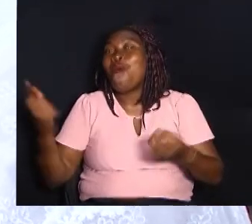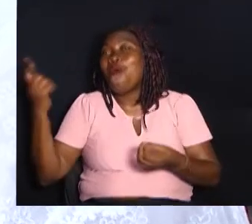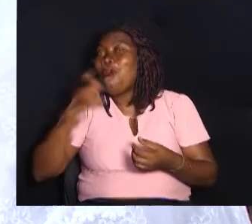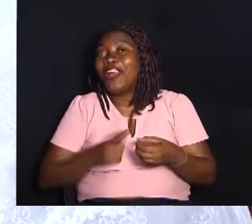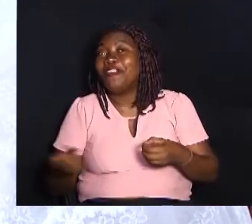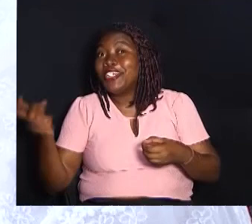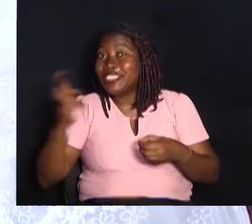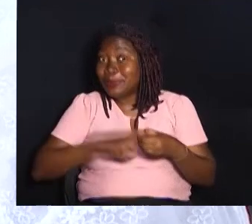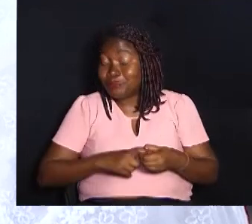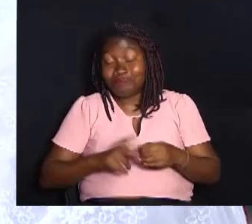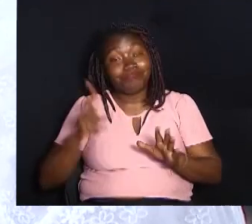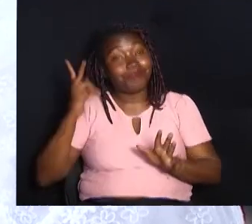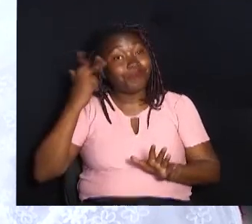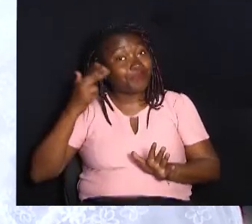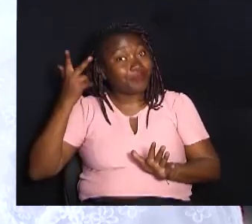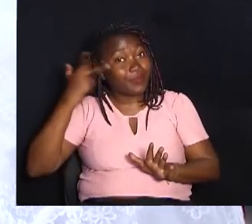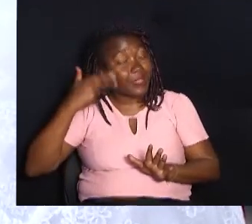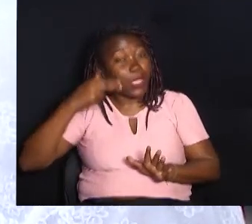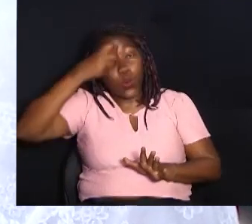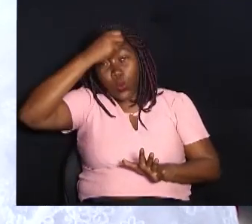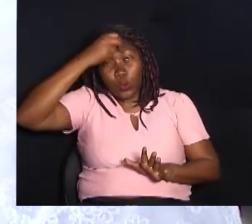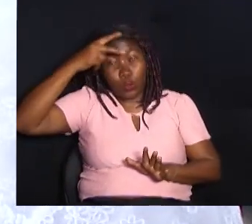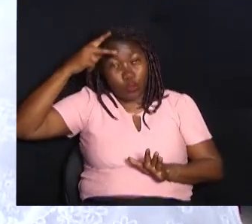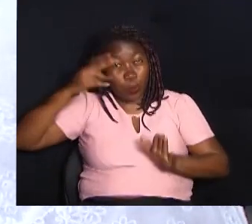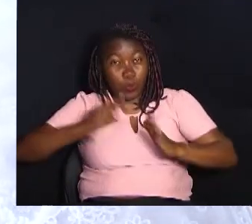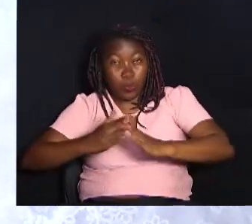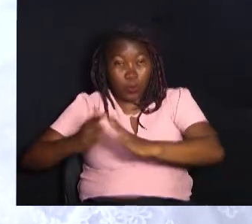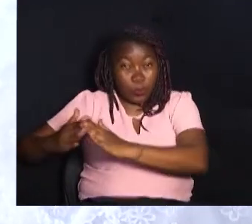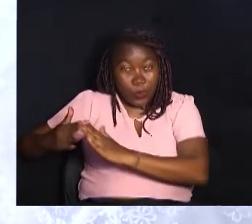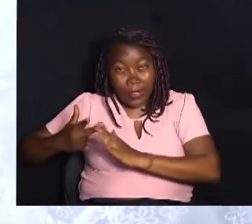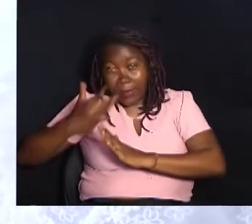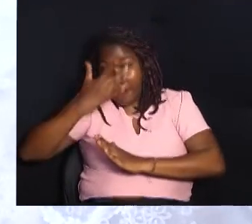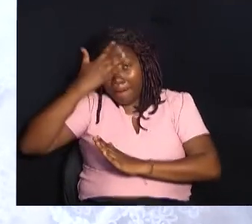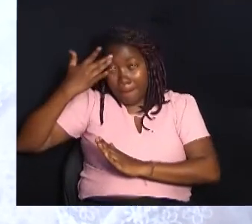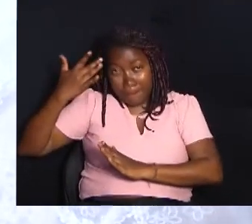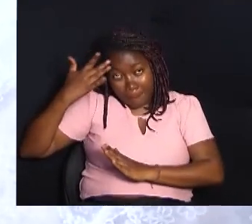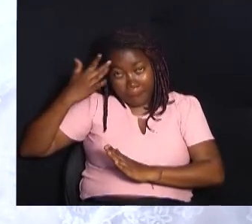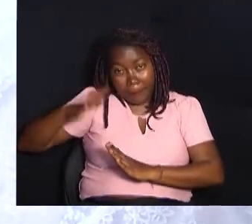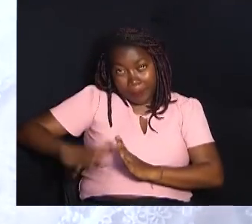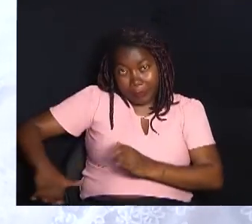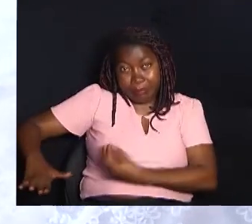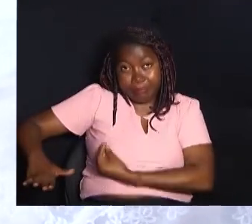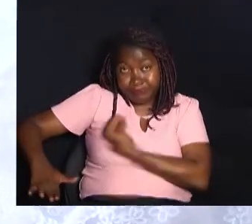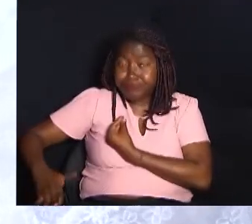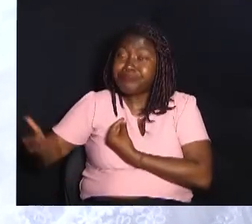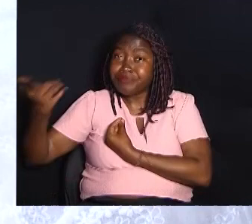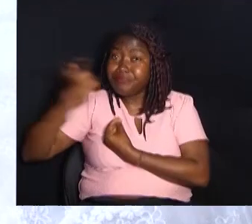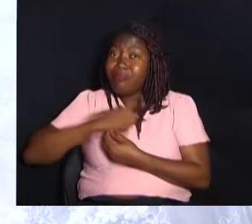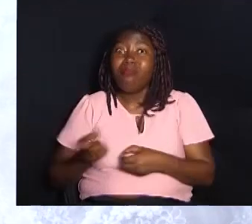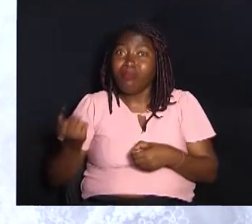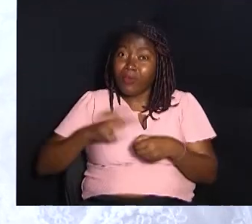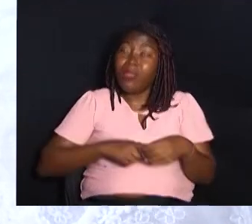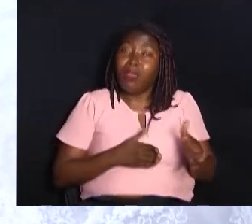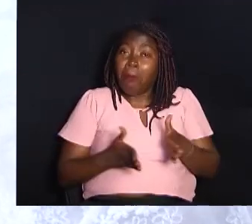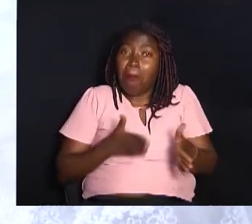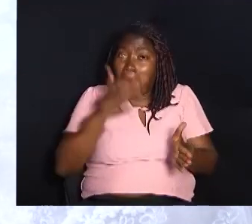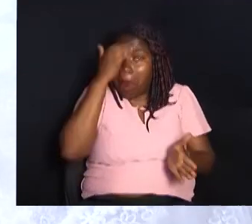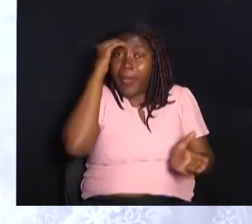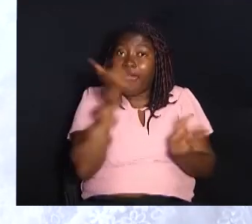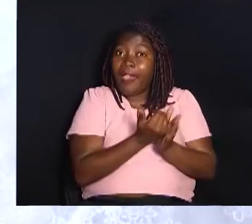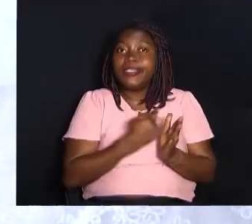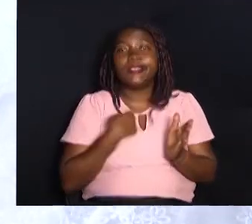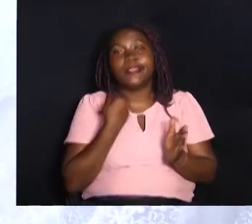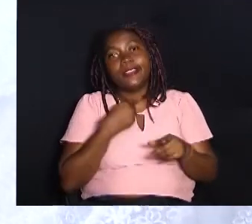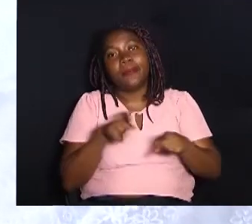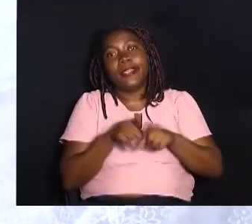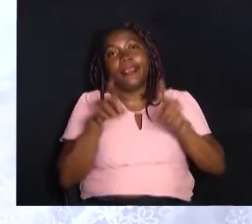explica como que funciona a devolução dos livros. Normalmente, os munícipes e as pessoas que moram na região de Campinas, elas conseguem devolver